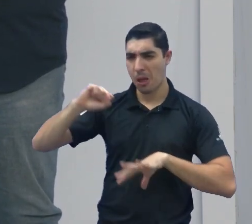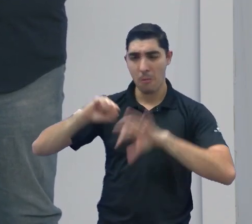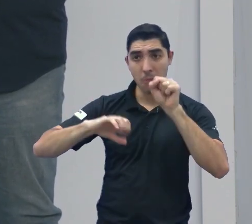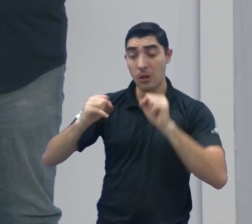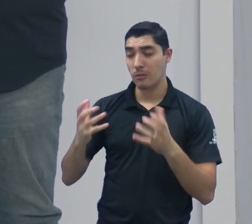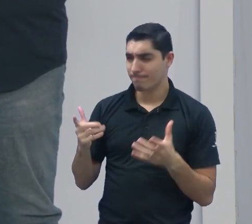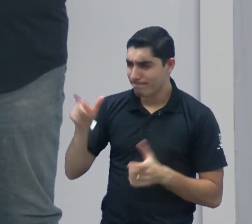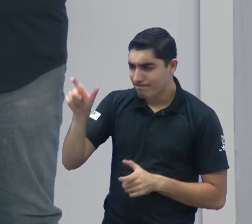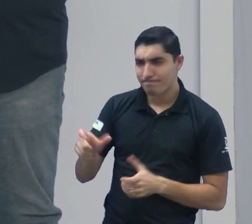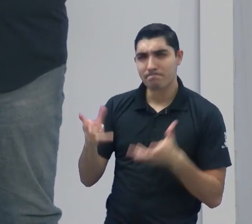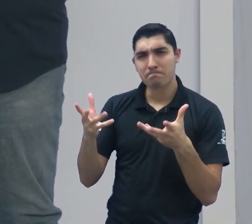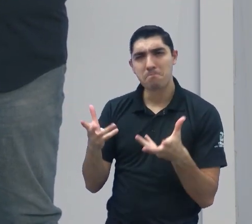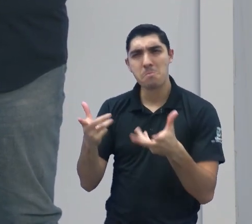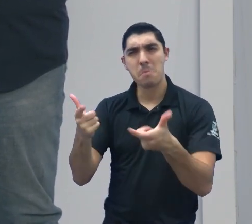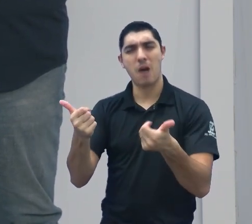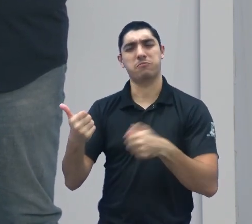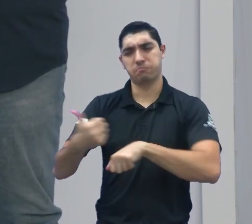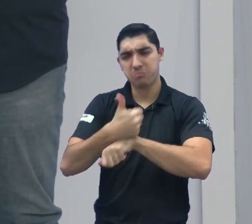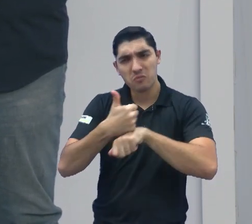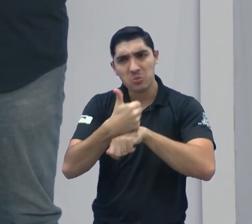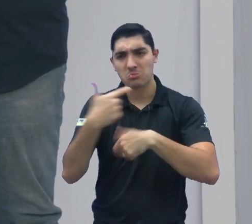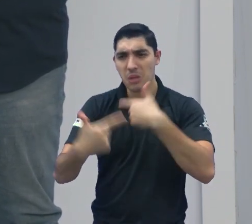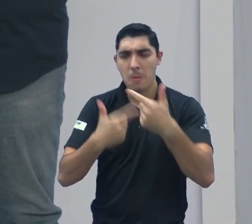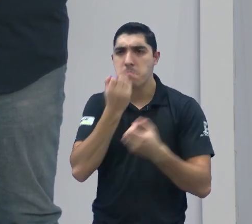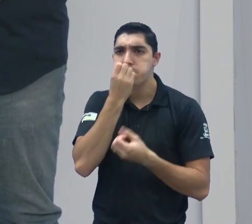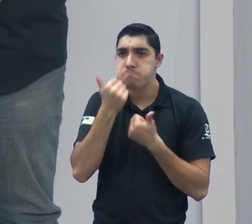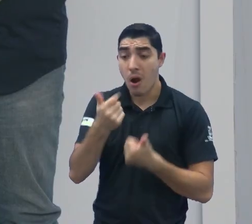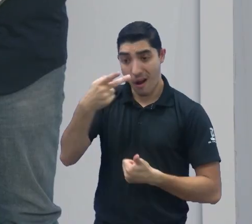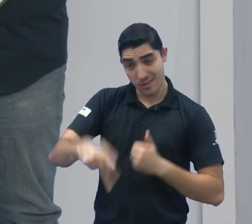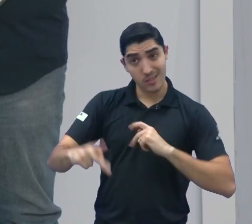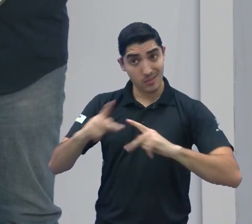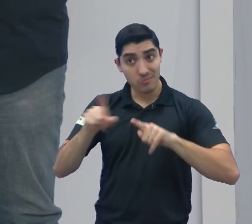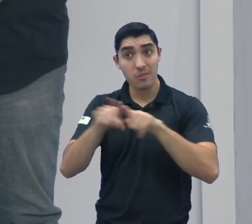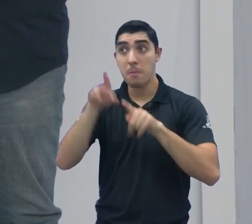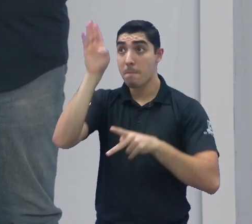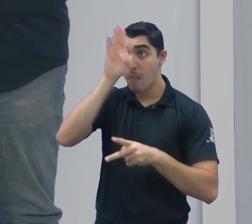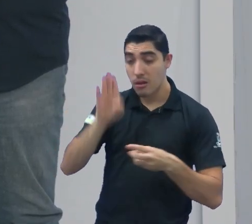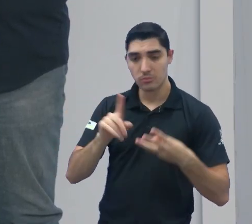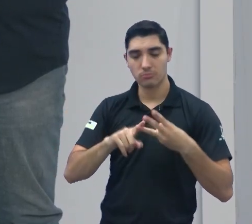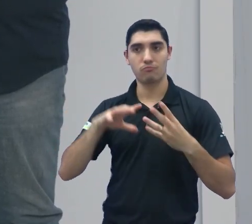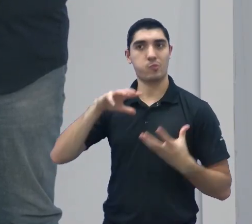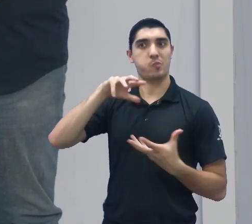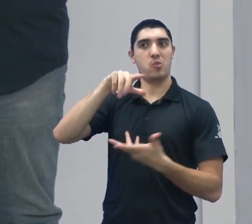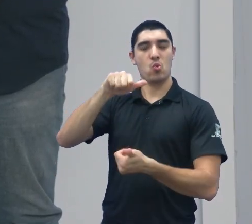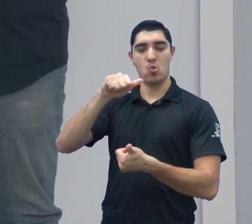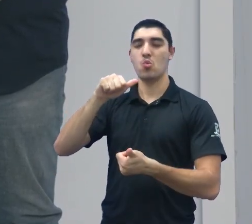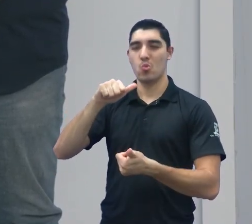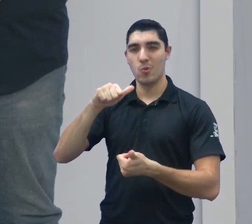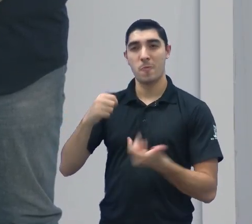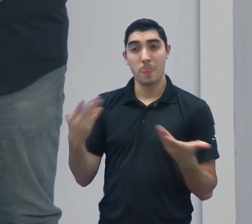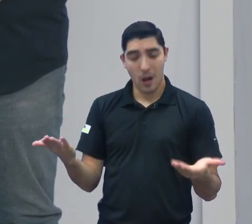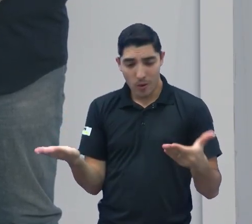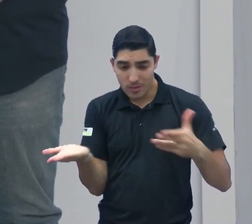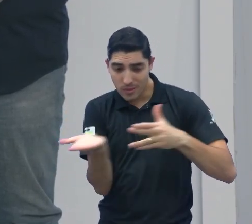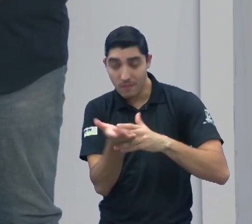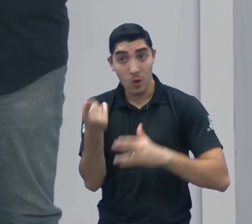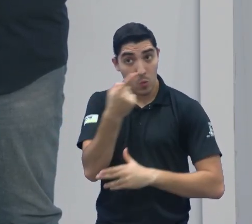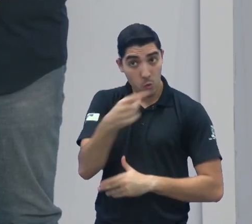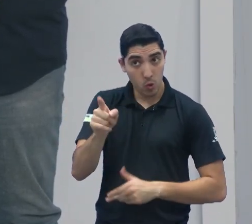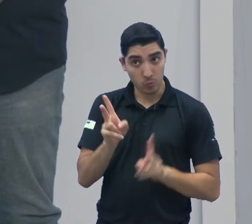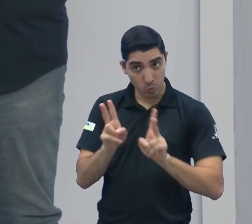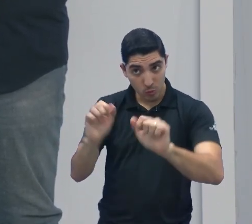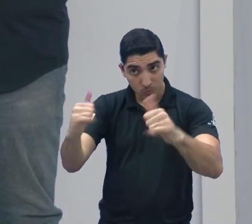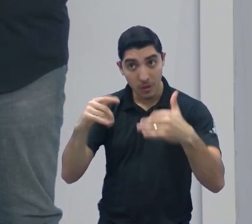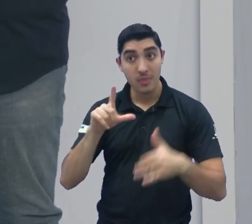esporte paralímpico de São José dos Campos, do Brasil, e é referência mundial, tá certo? A gente vai para o último intervalo do dia. Não sai daí, na volta